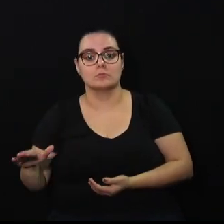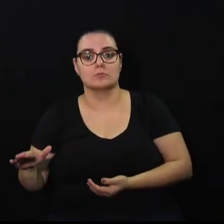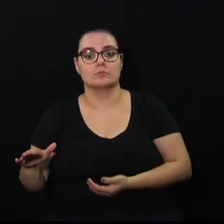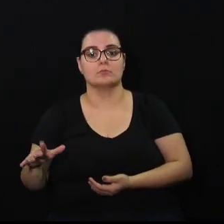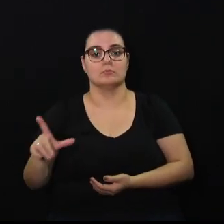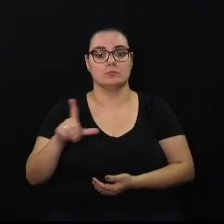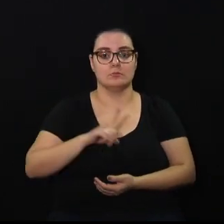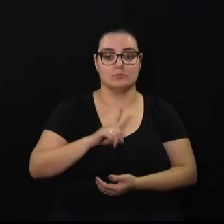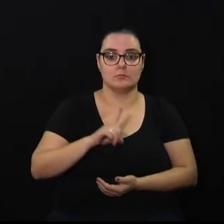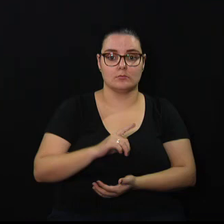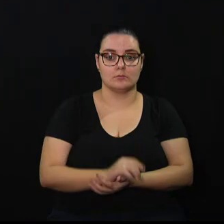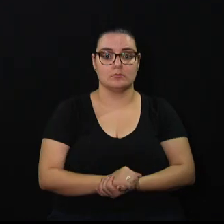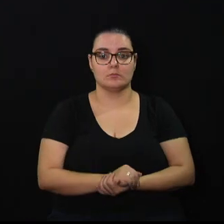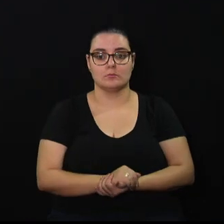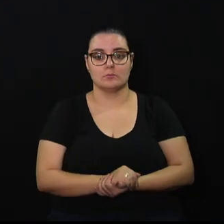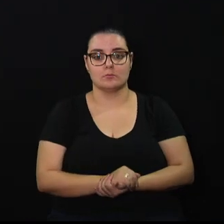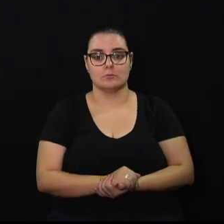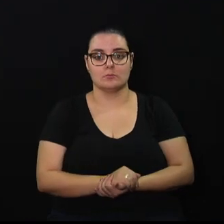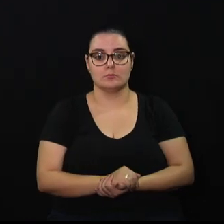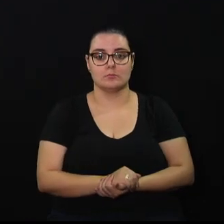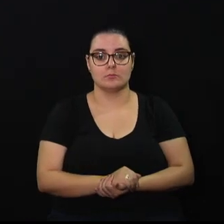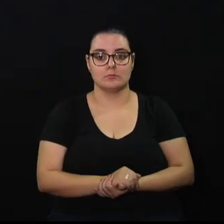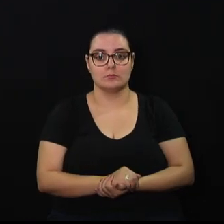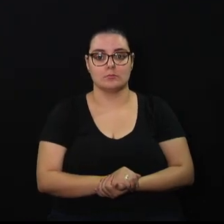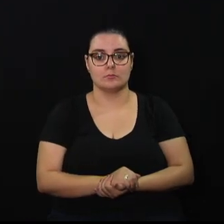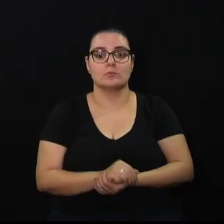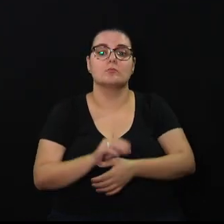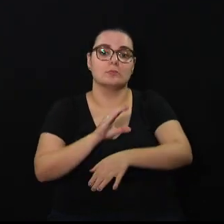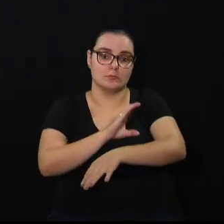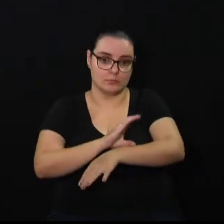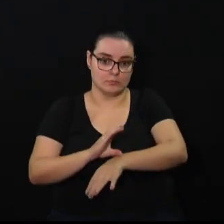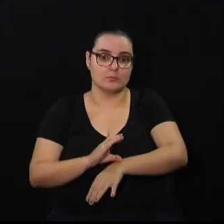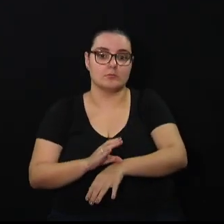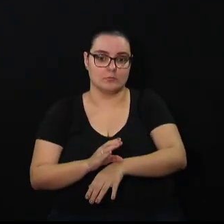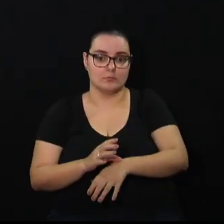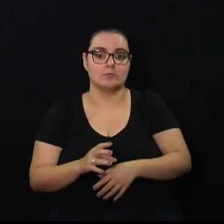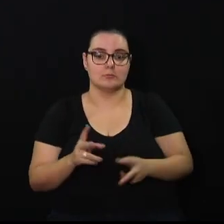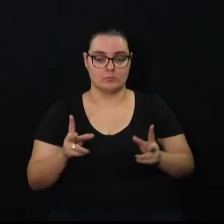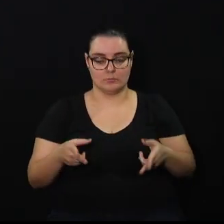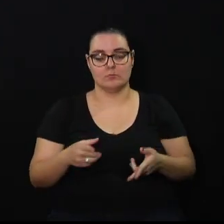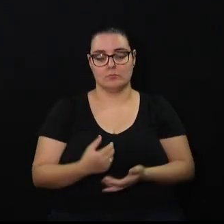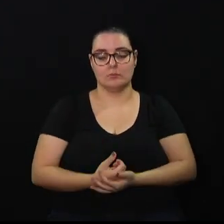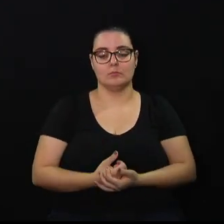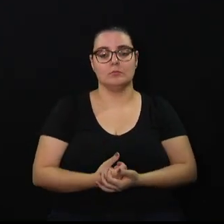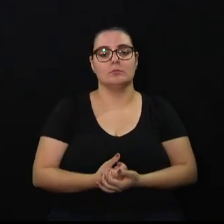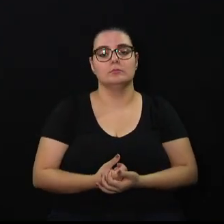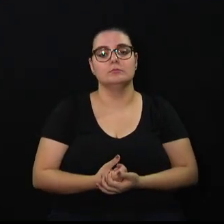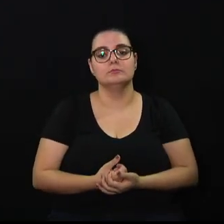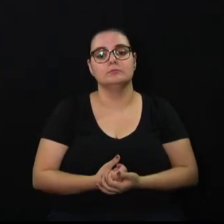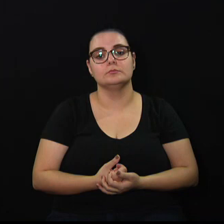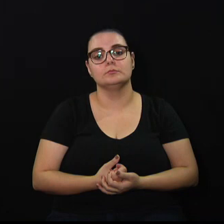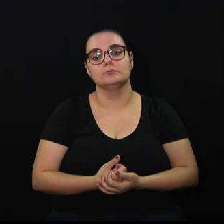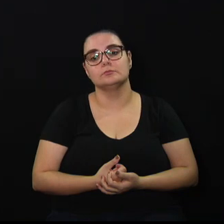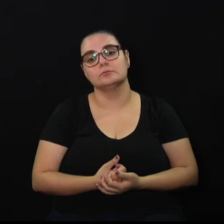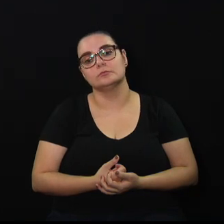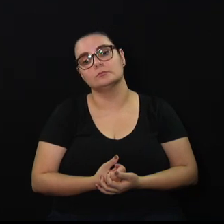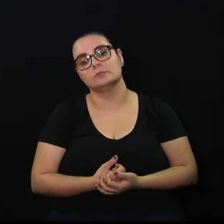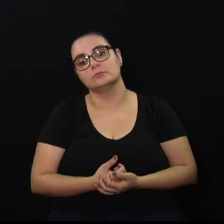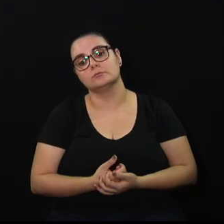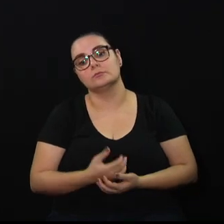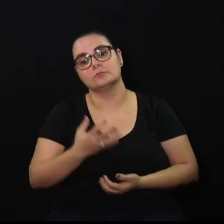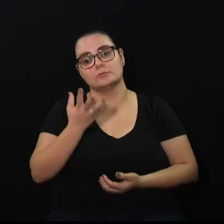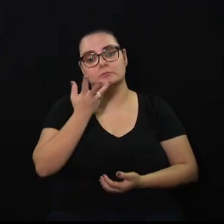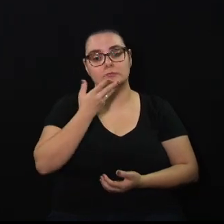am de uma questão mais comportamental mesmo né então as nossas crianças nossos pacientes